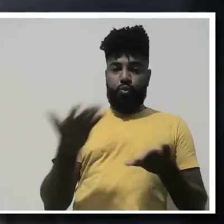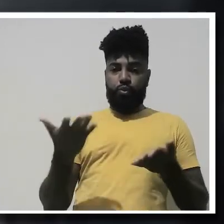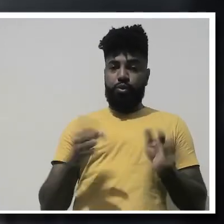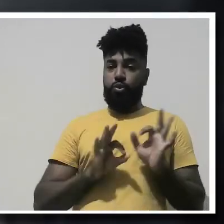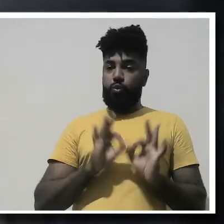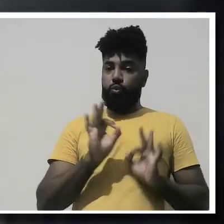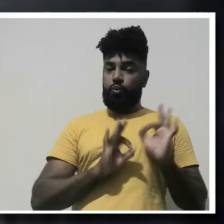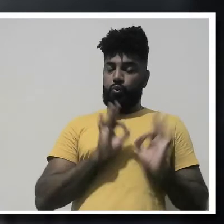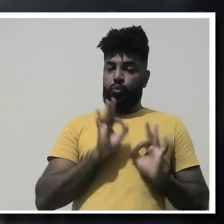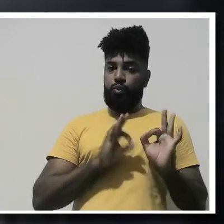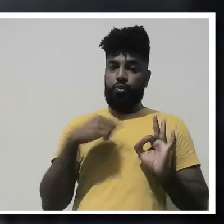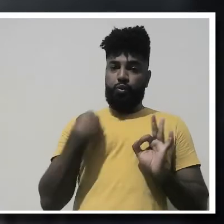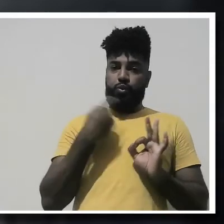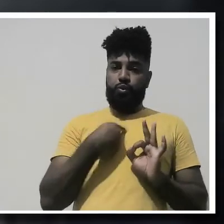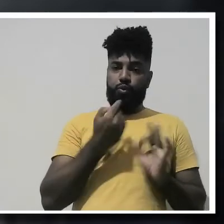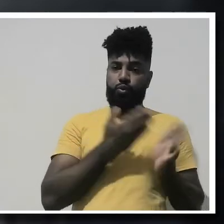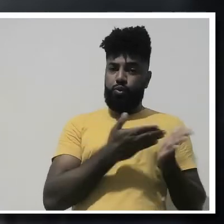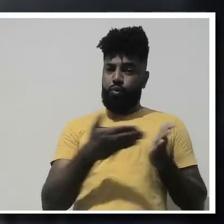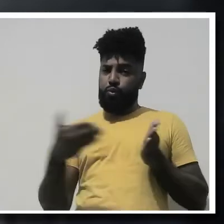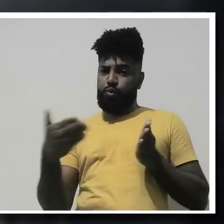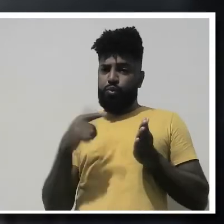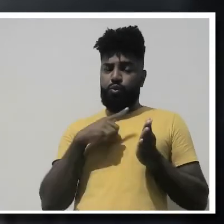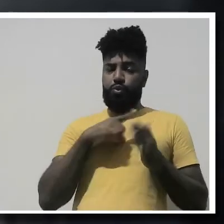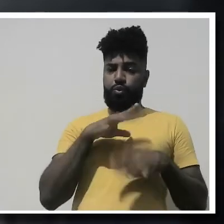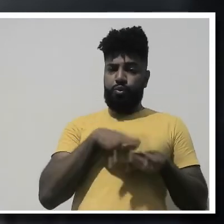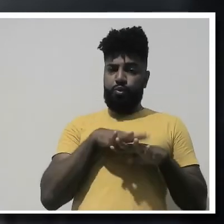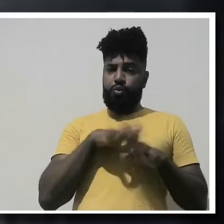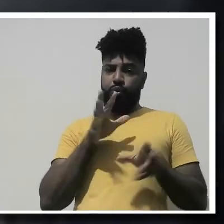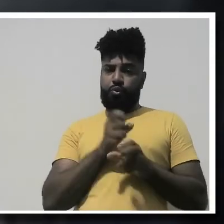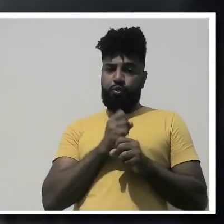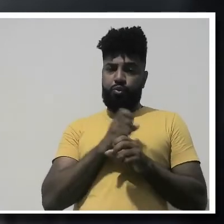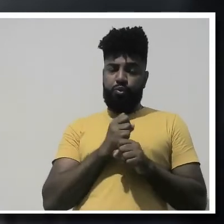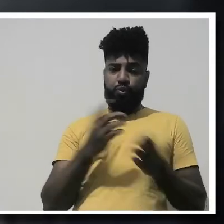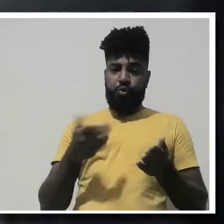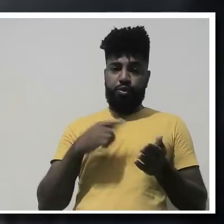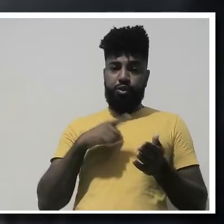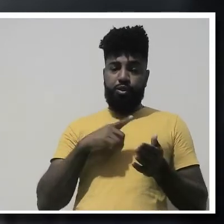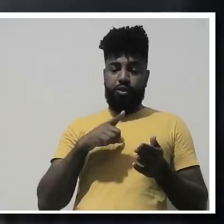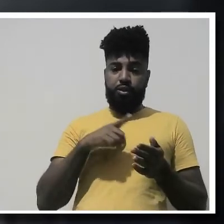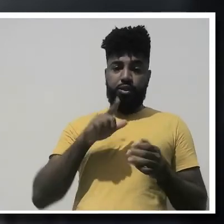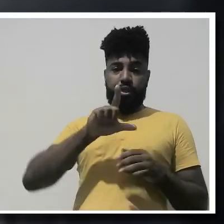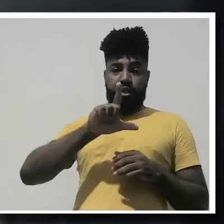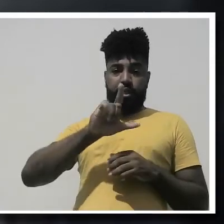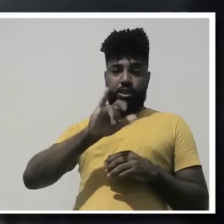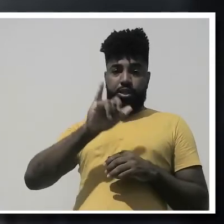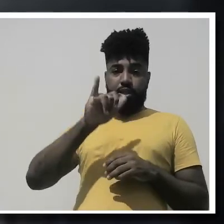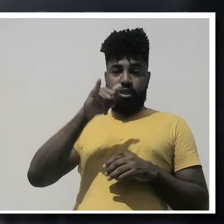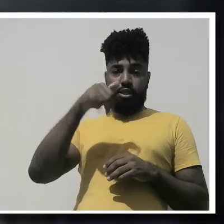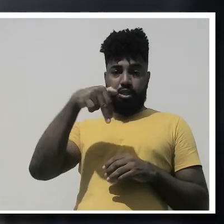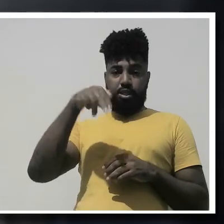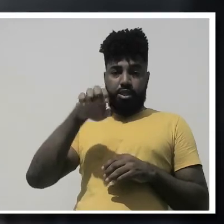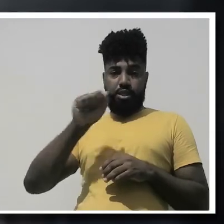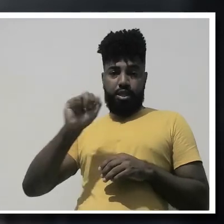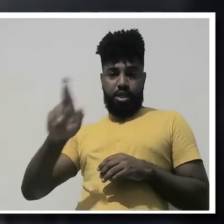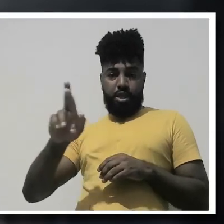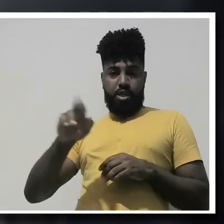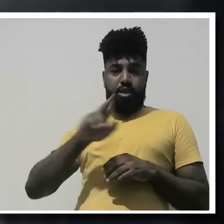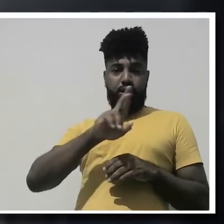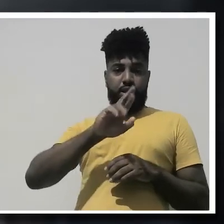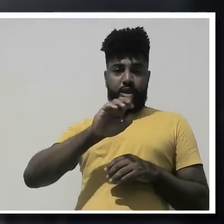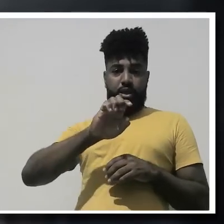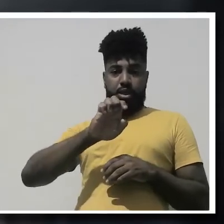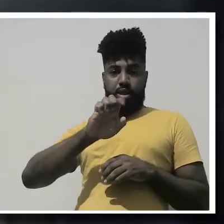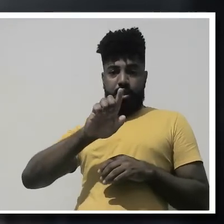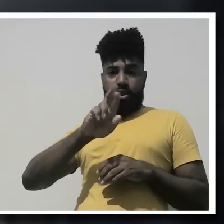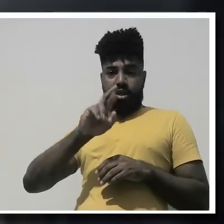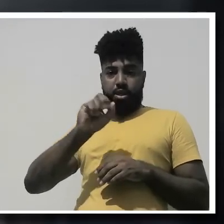obtivemos. Quando a gente faz isso, dá para fazer um procedimento na matemática que é chamado de regressão linear. Esse procedimento é